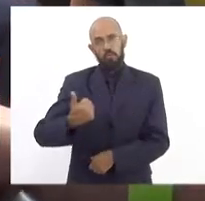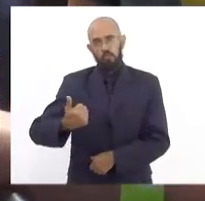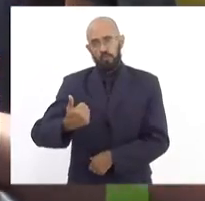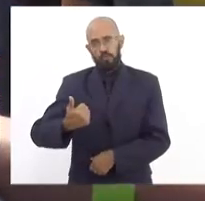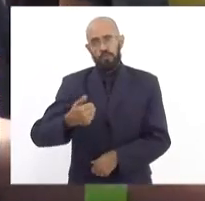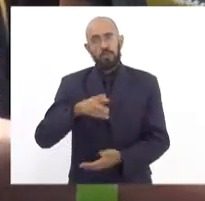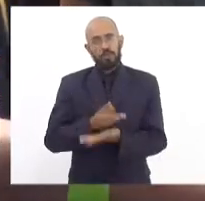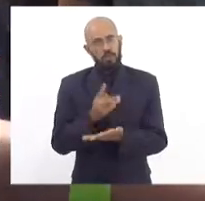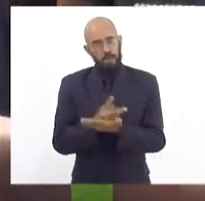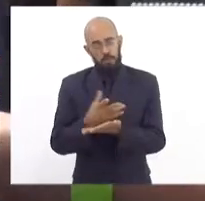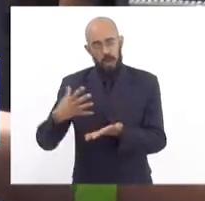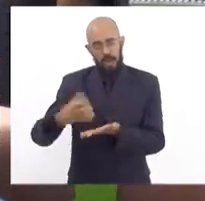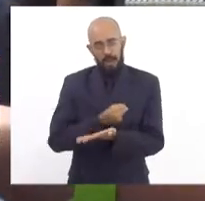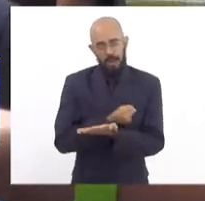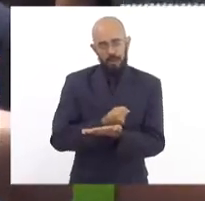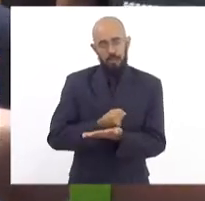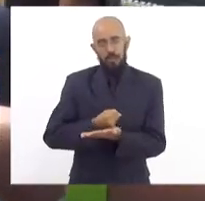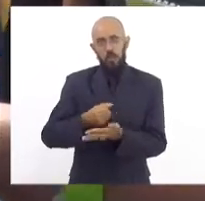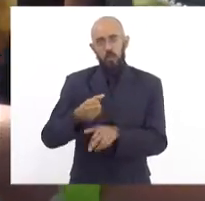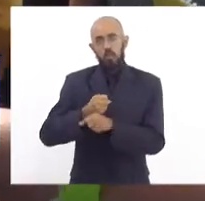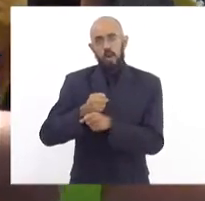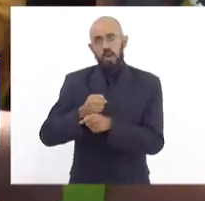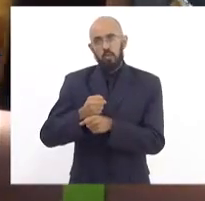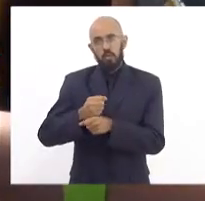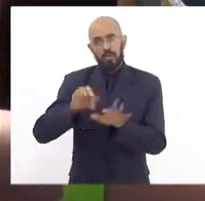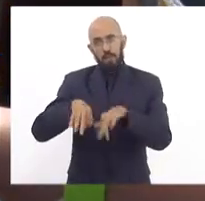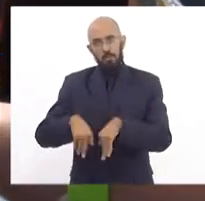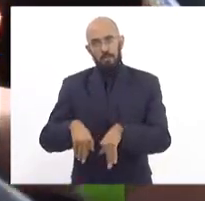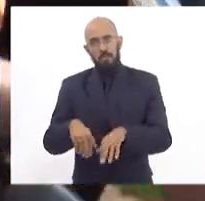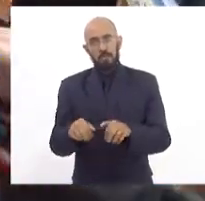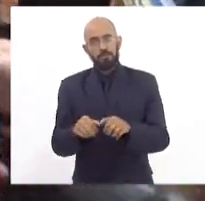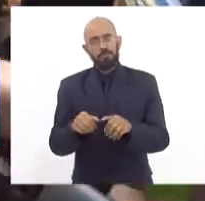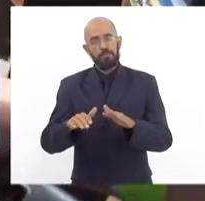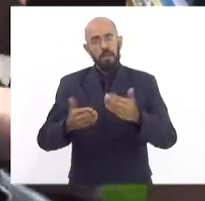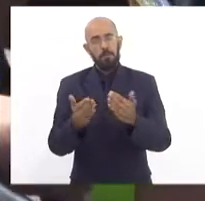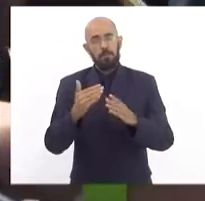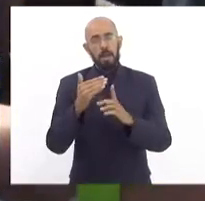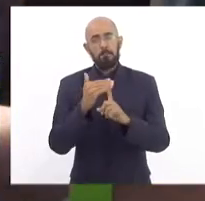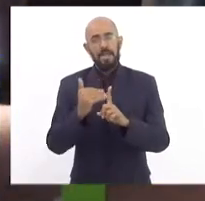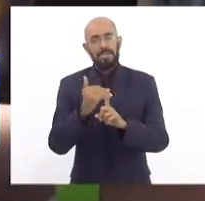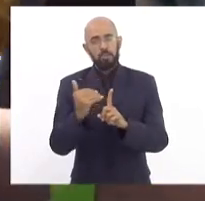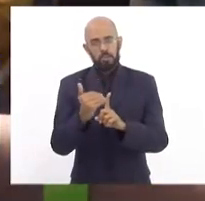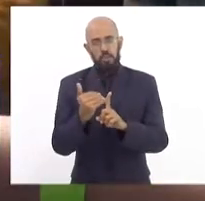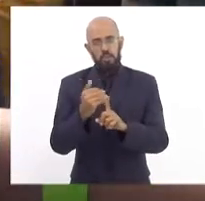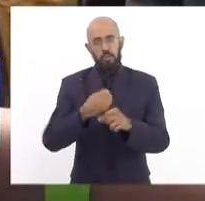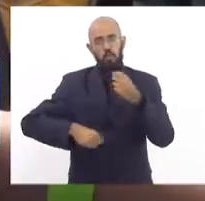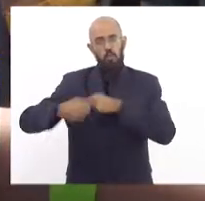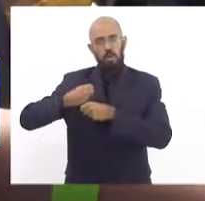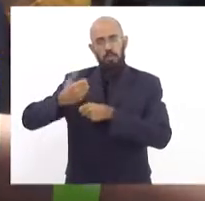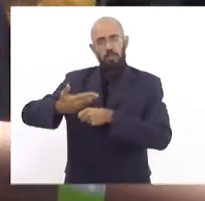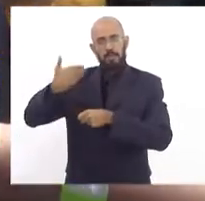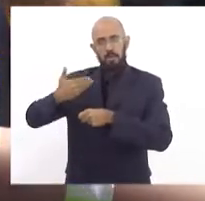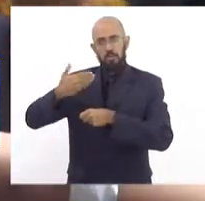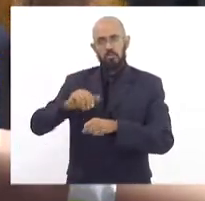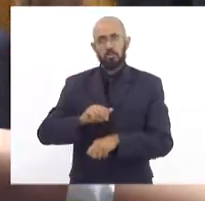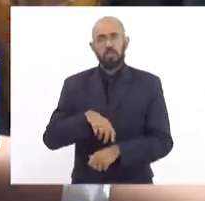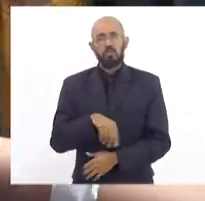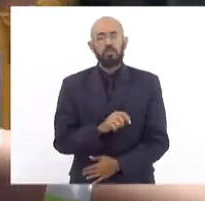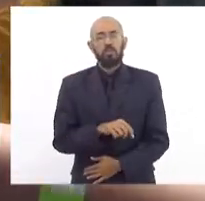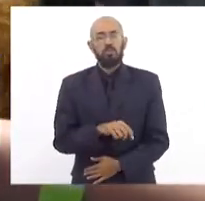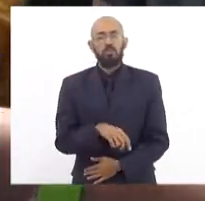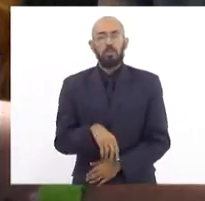ano que termina com a arrecadação do ano anterior. Foi 18 bilhões e pouco, 300, salvo engano,